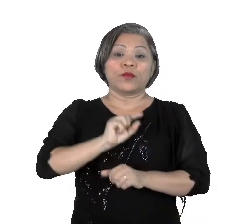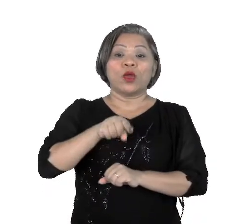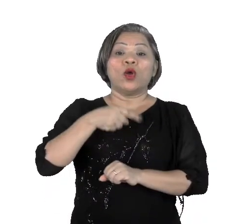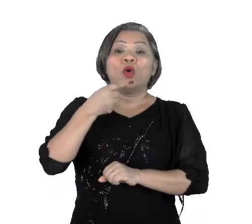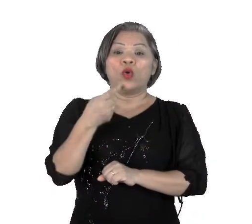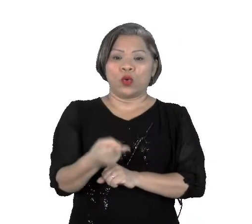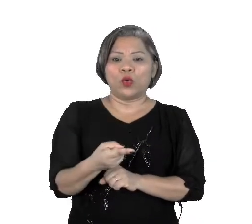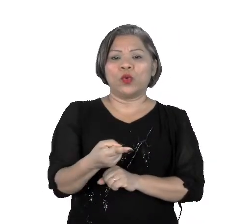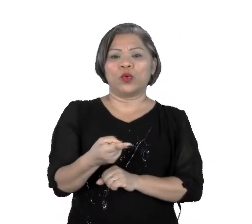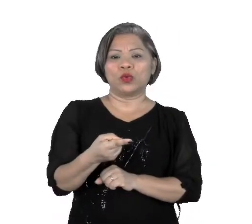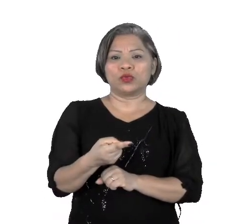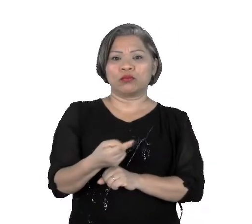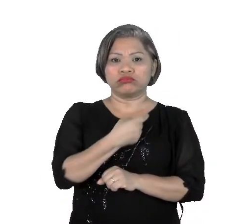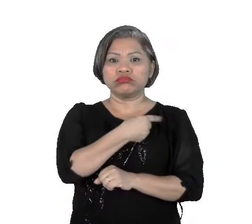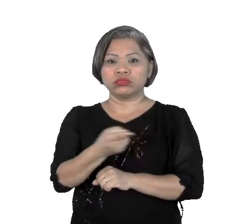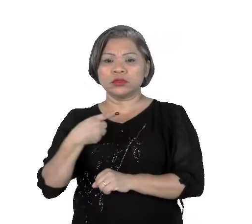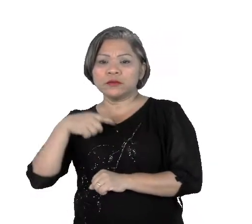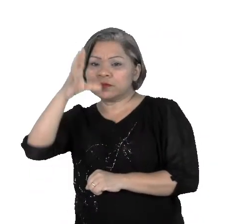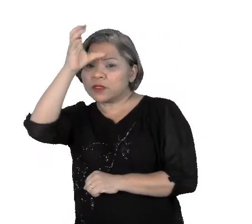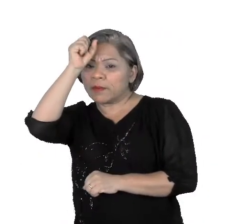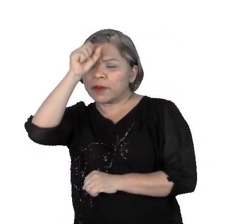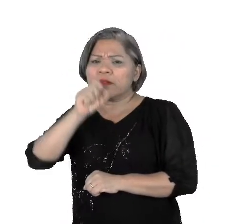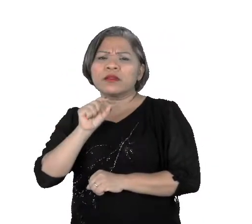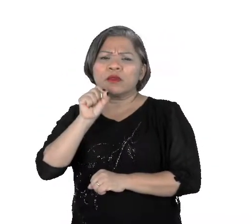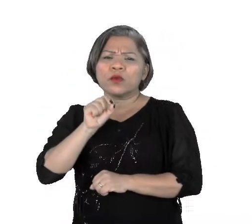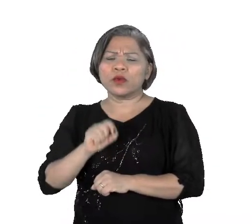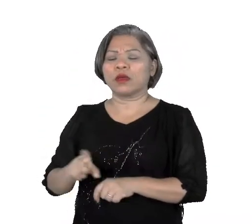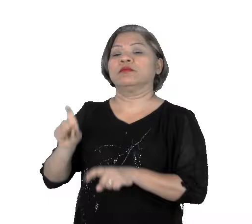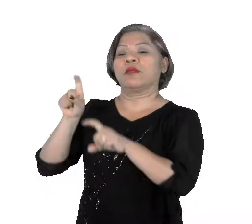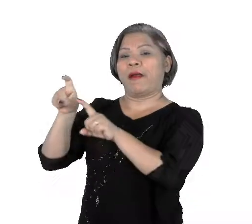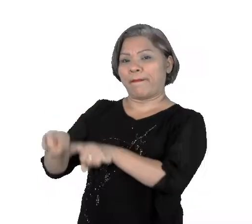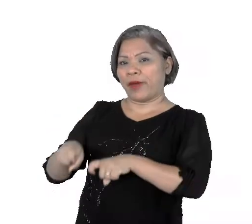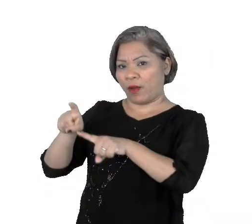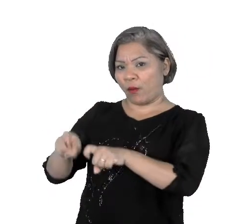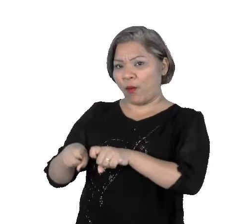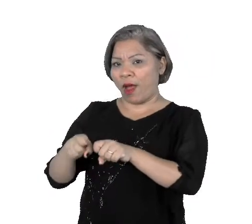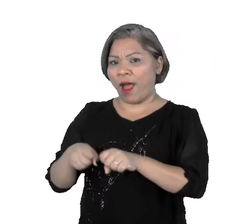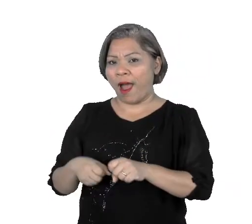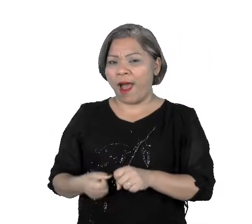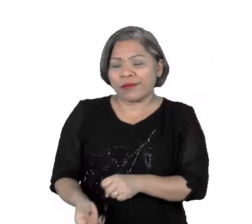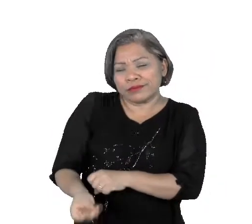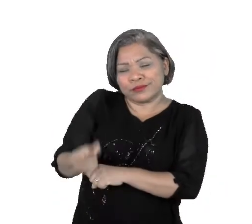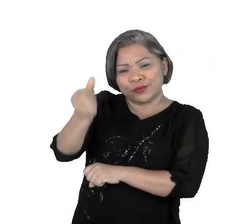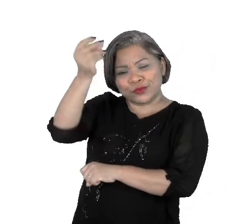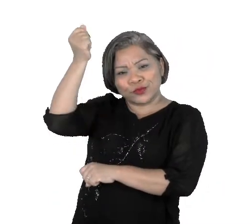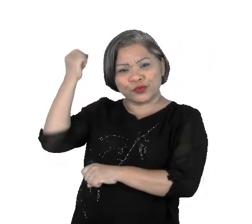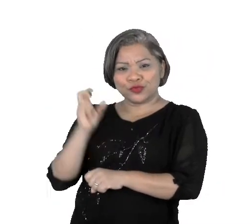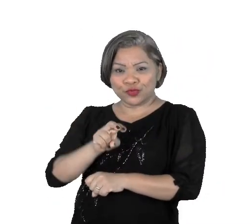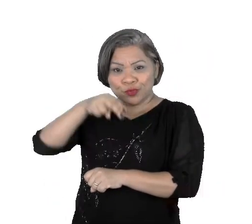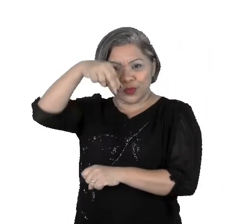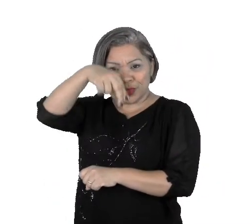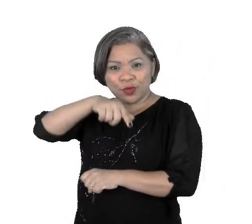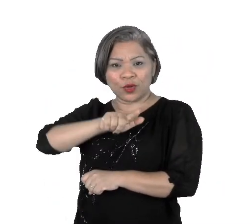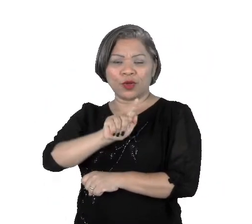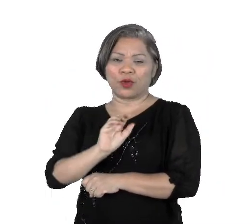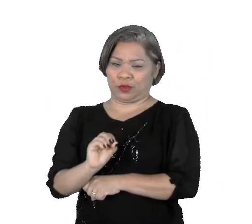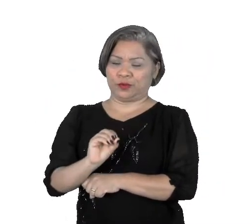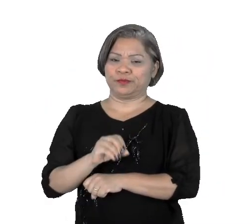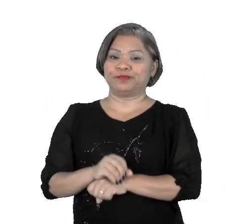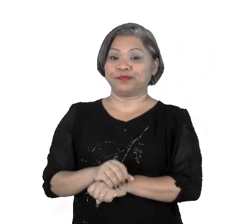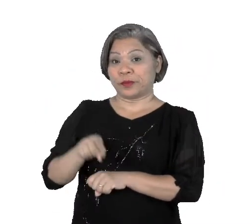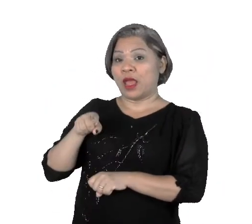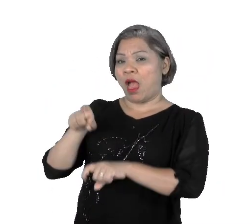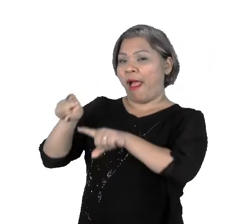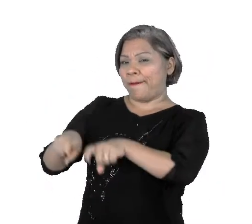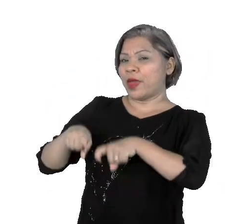vamos aprender nessa aula vai ser sobre a pecuária no antigo norte goiano. A pecuária foi outra atividade que estimulou